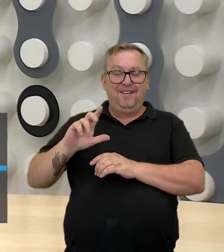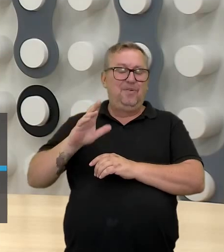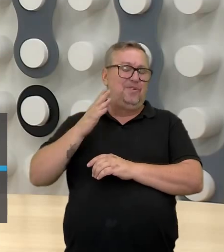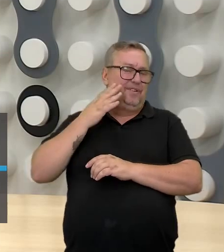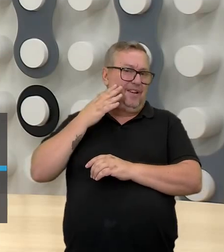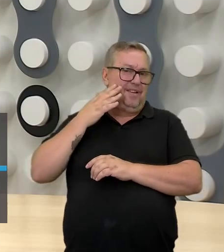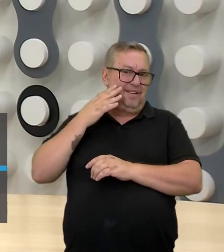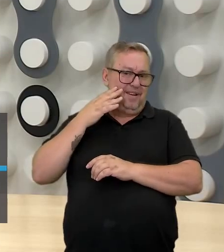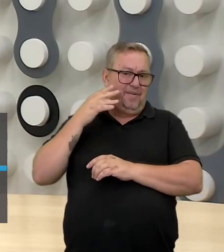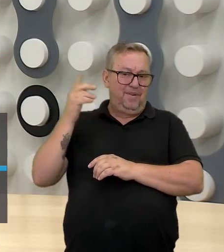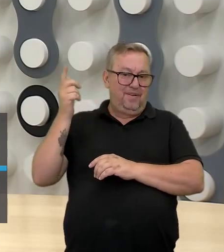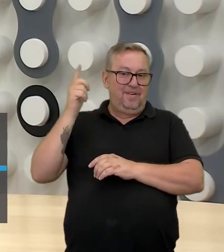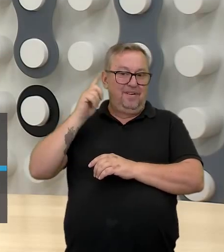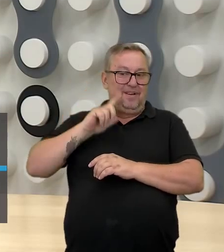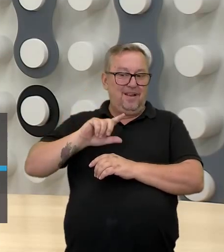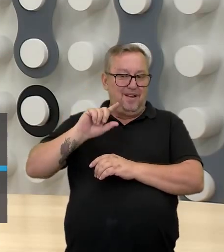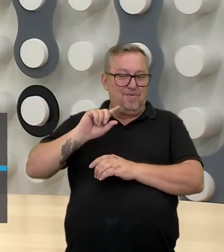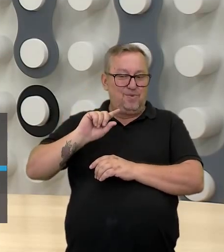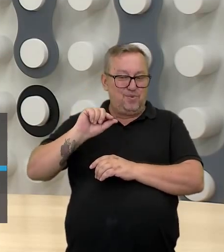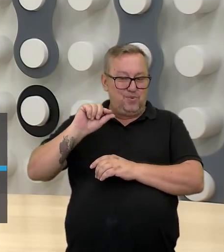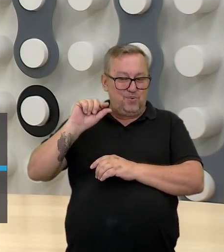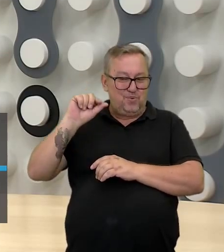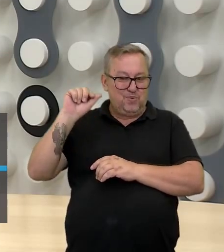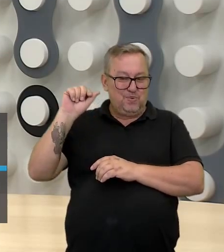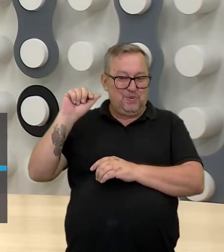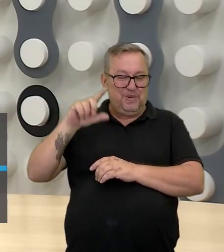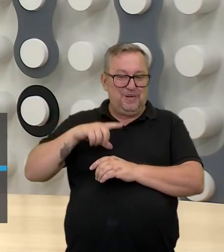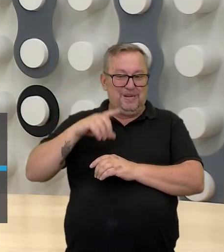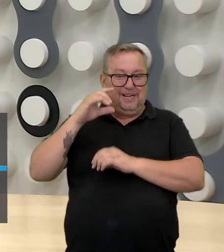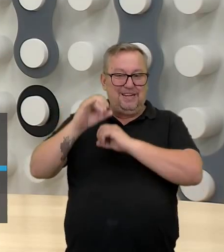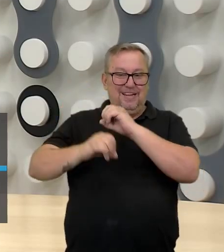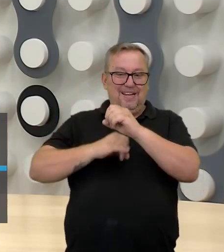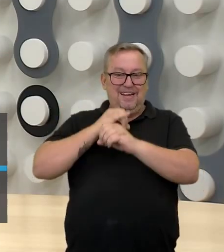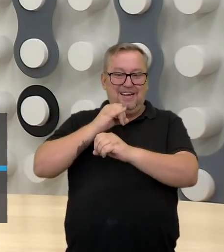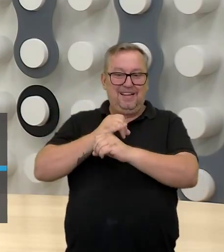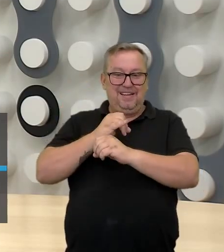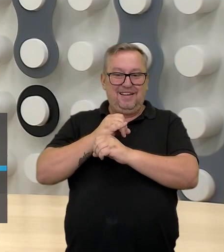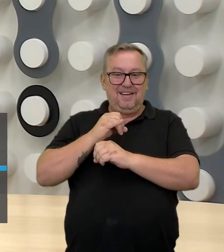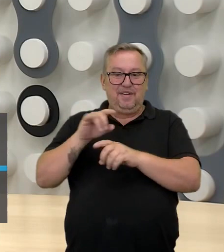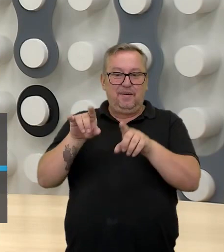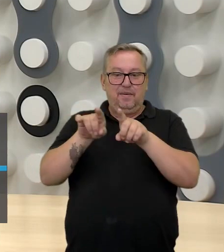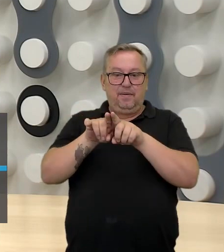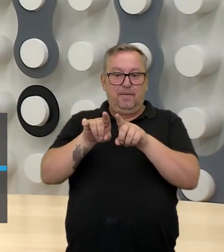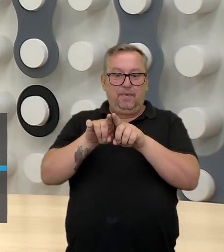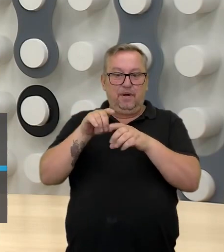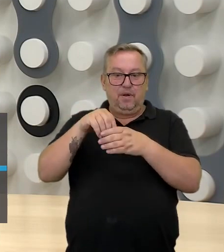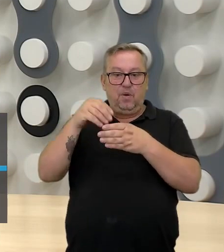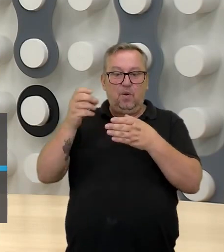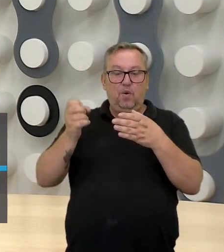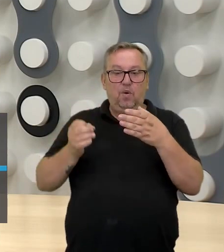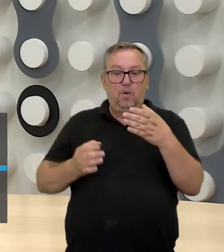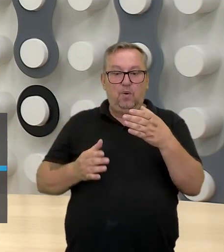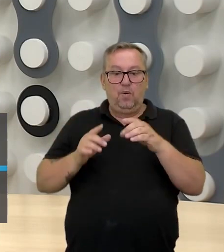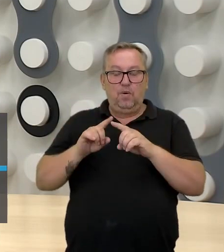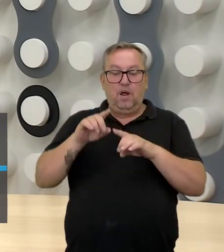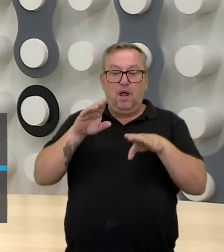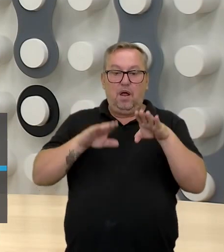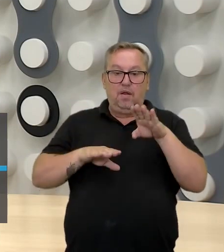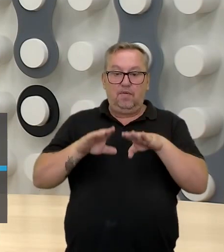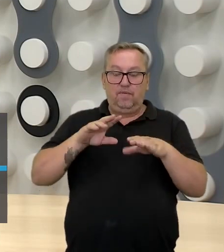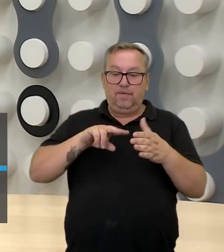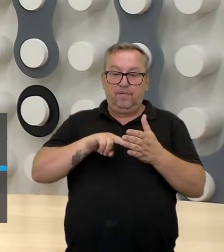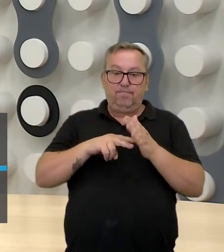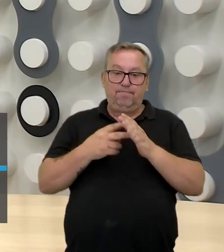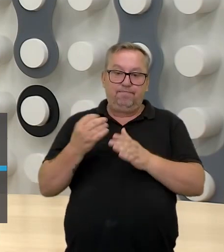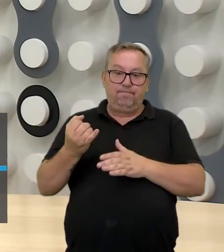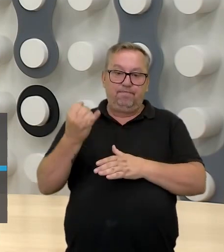criam fortunas né, na internet através desses canais e através de conteúdos, né, às vezes não tão